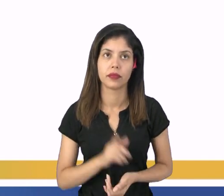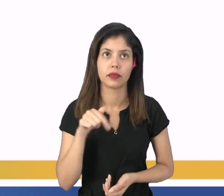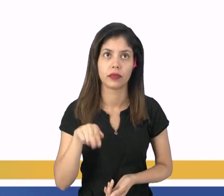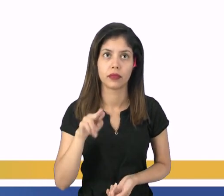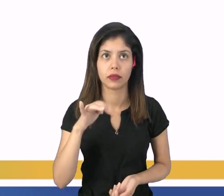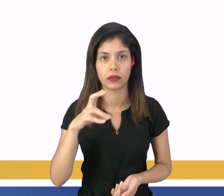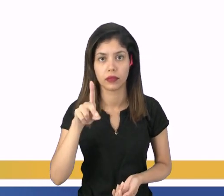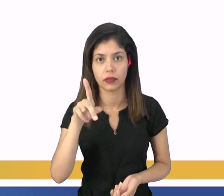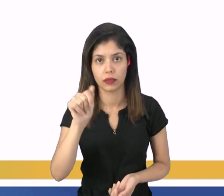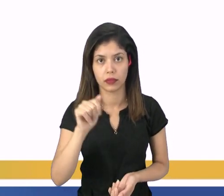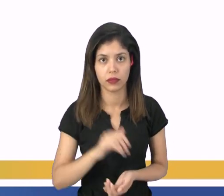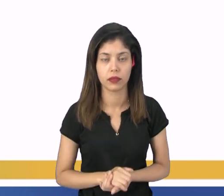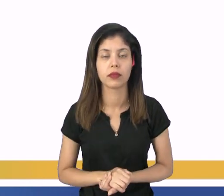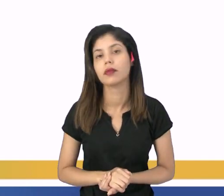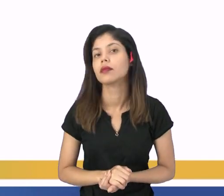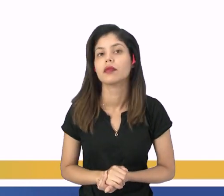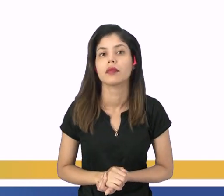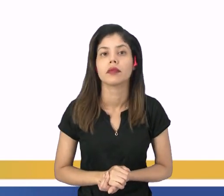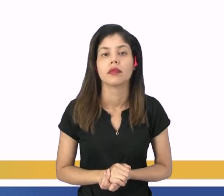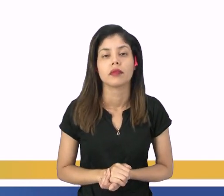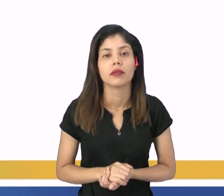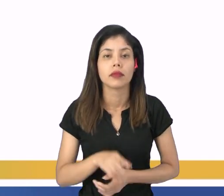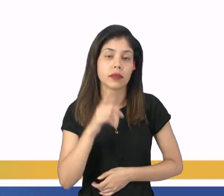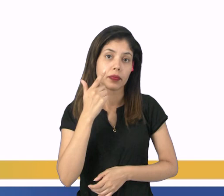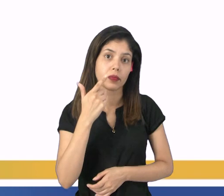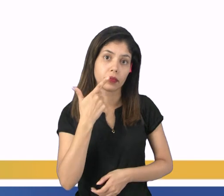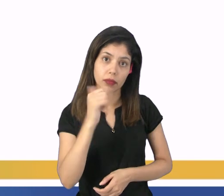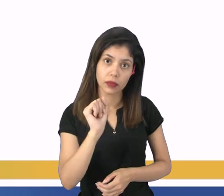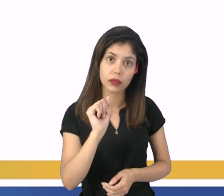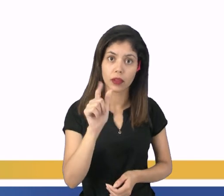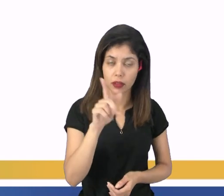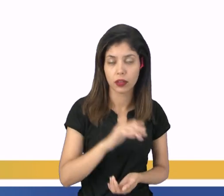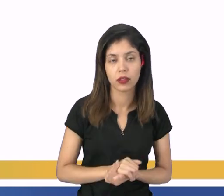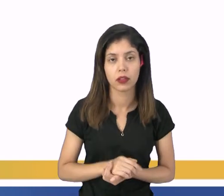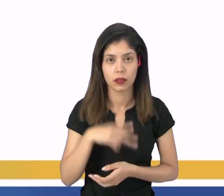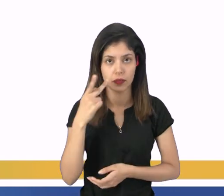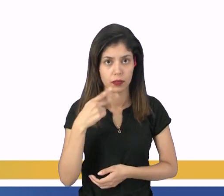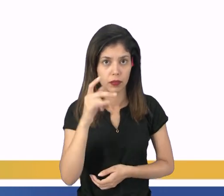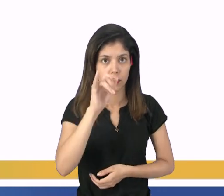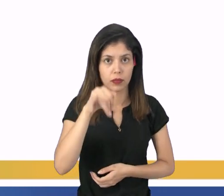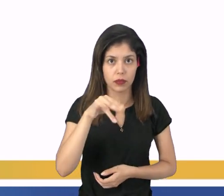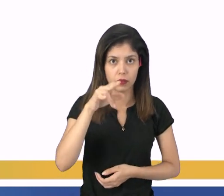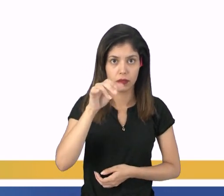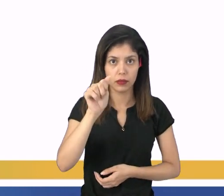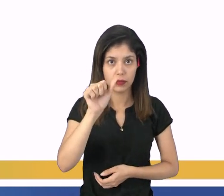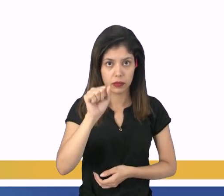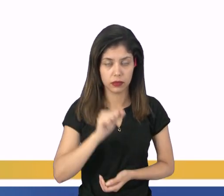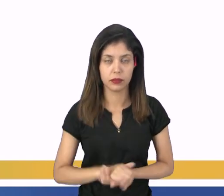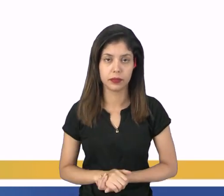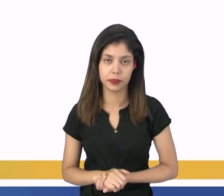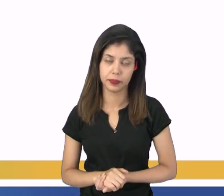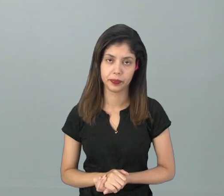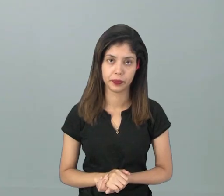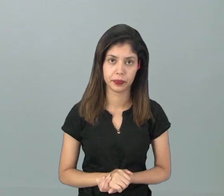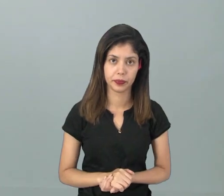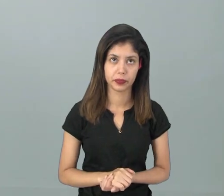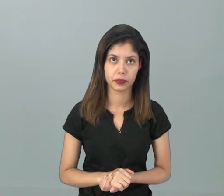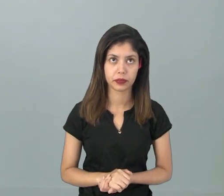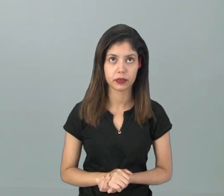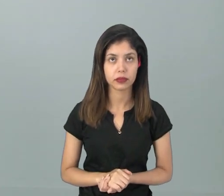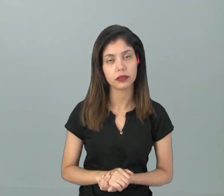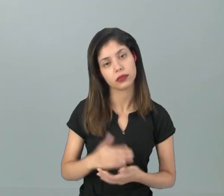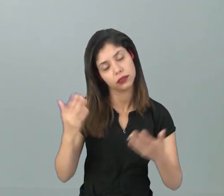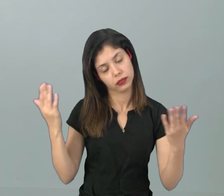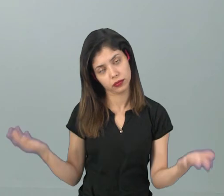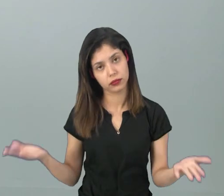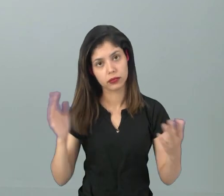quechua, né? Ou quechua, tá, pessoal? Essa era a língua falada pelos, né, pelos incas, pelos habitantes incas.